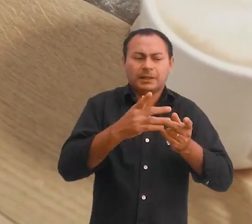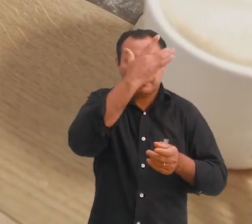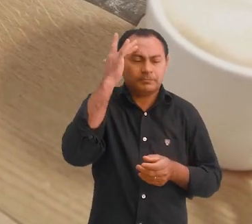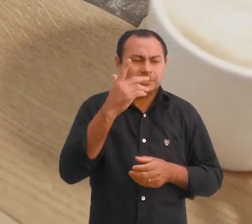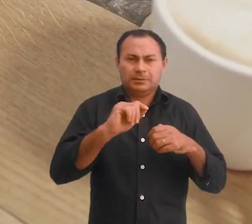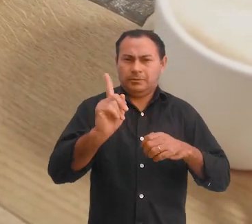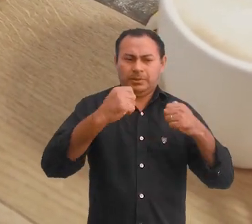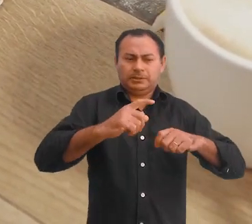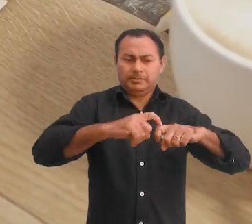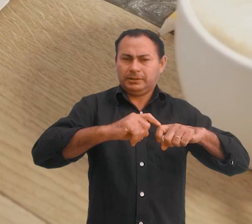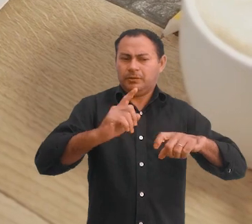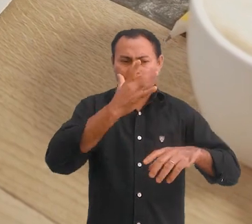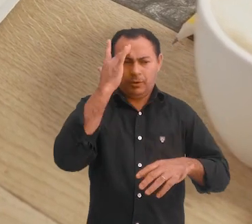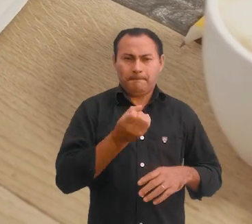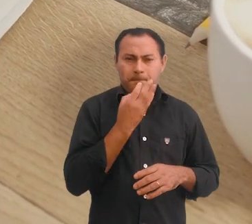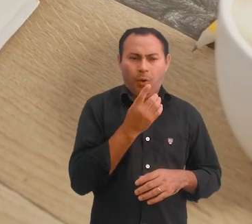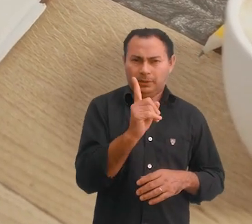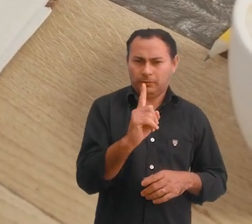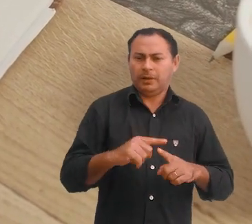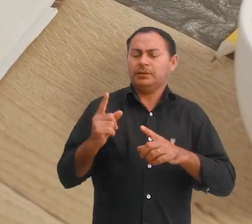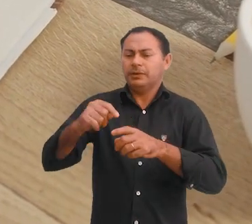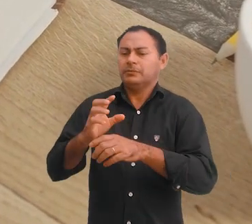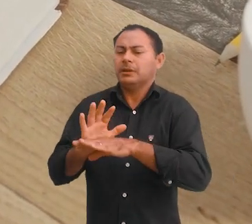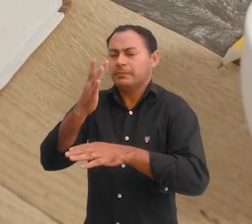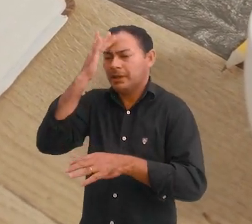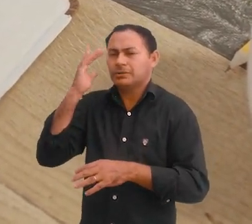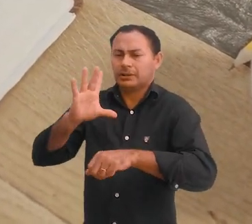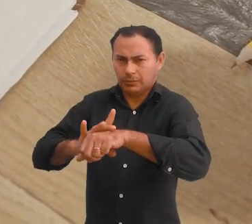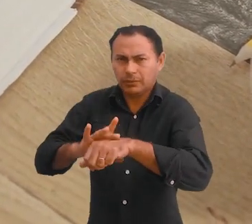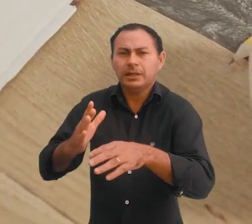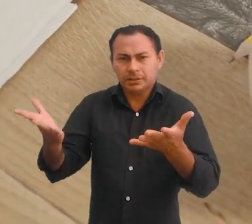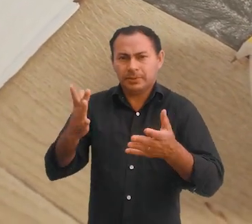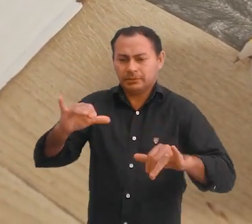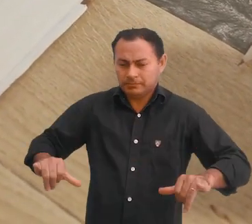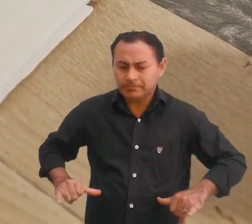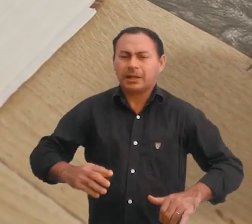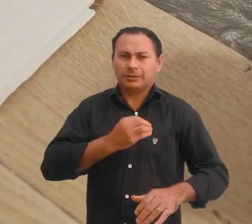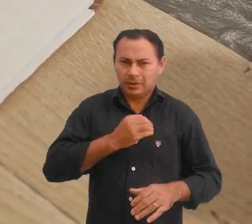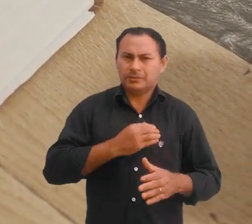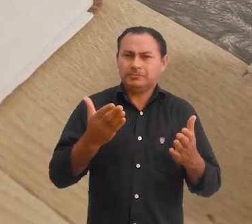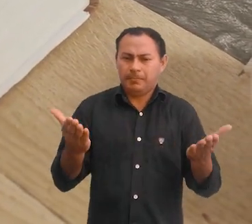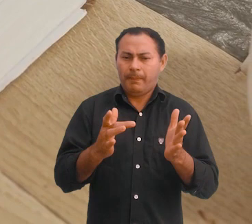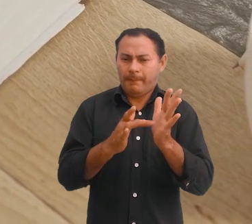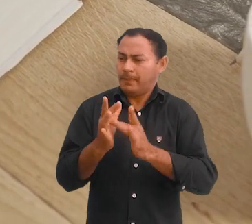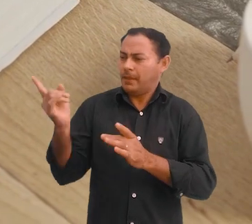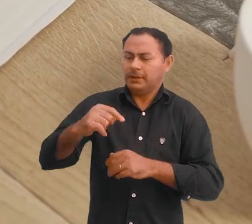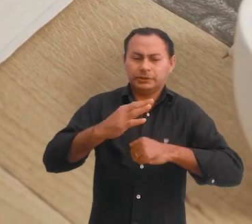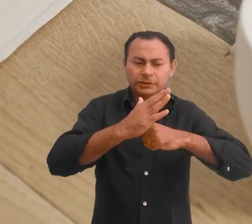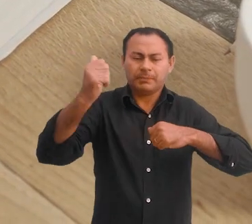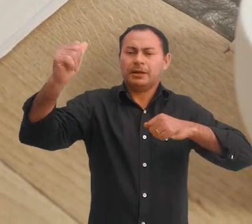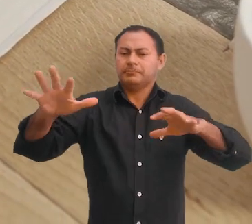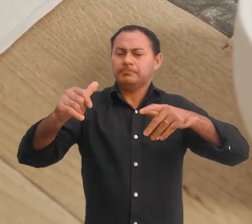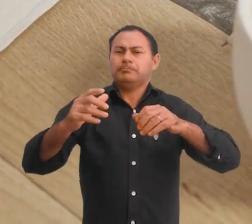mundo para aqueles que não precisam de médico, mas para os que estavam espiritualmente doentes. Ele veio